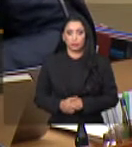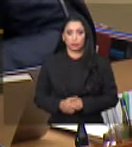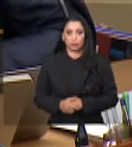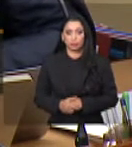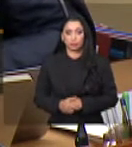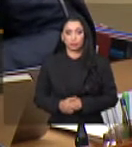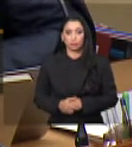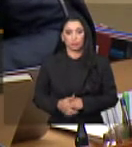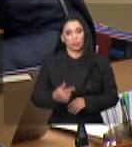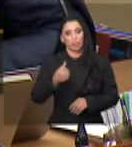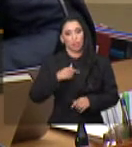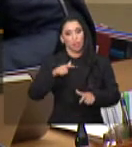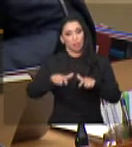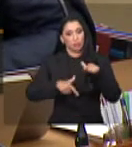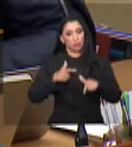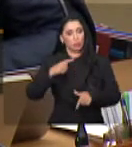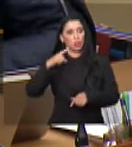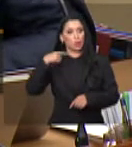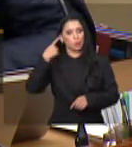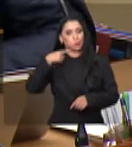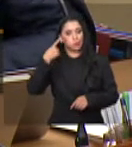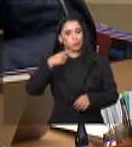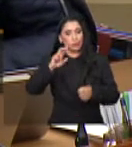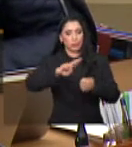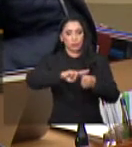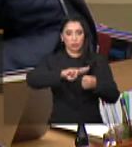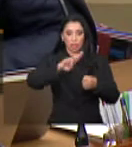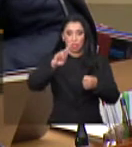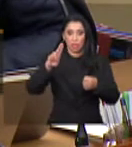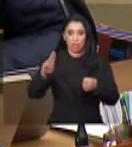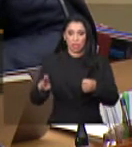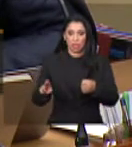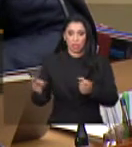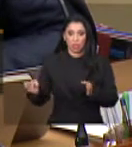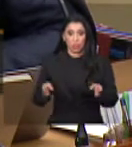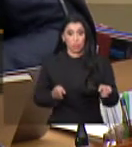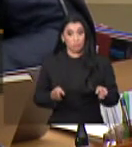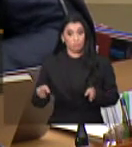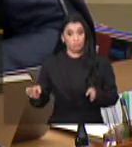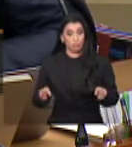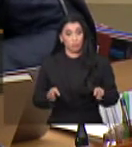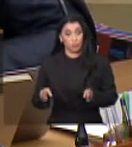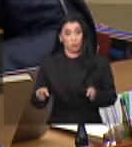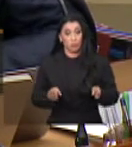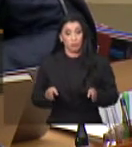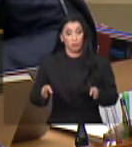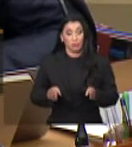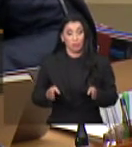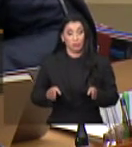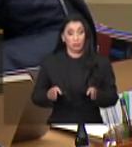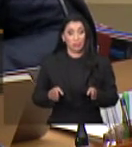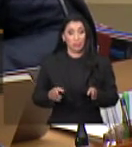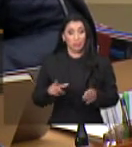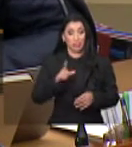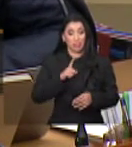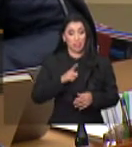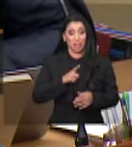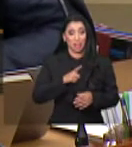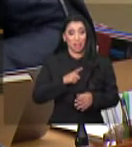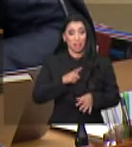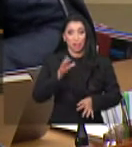fui Advogado Geral da União no período de maior índice de judicialização